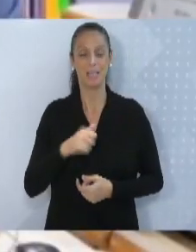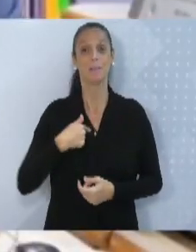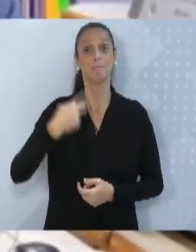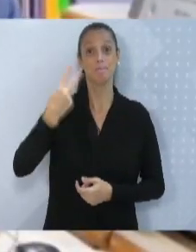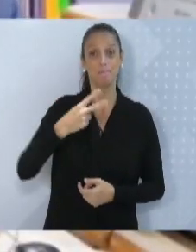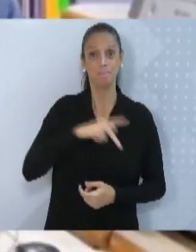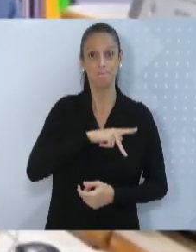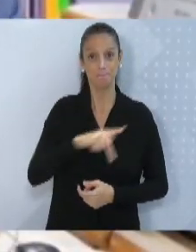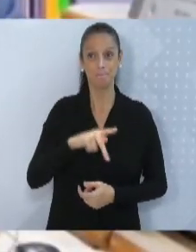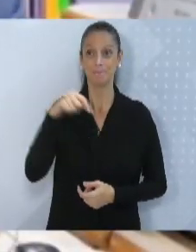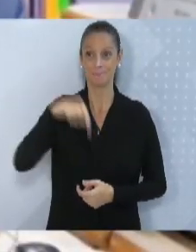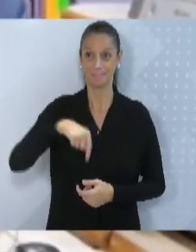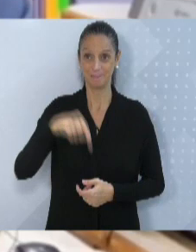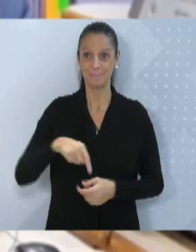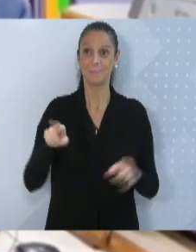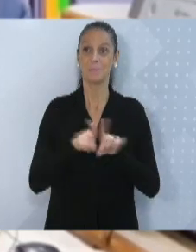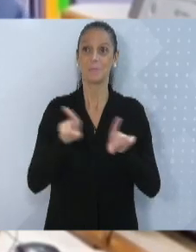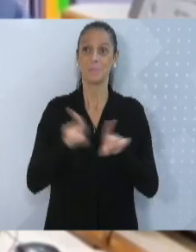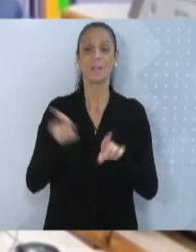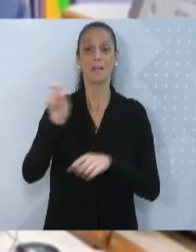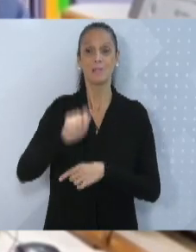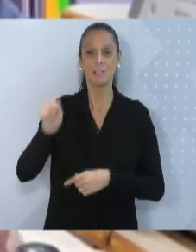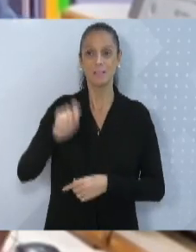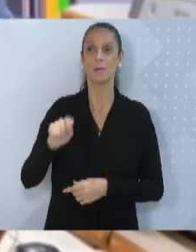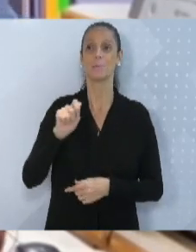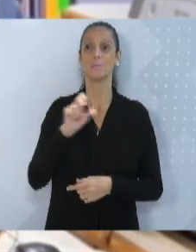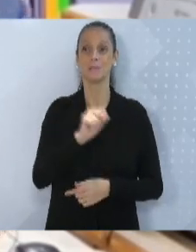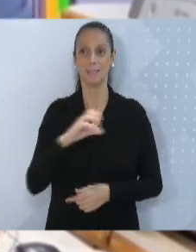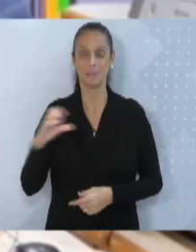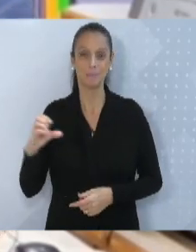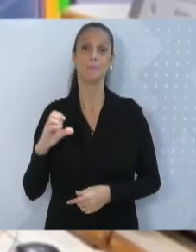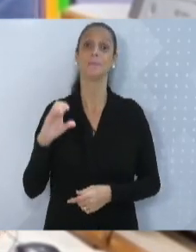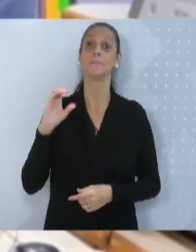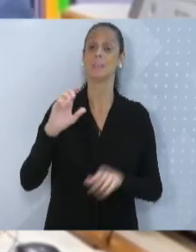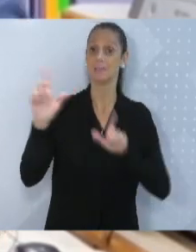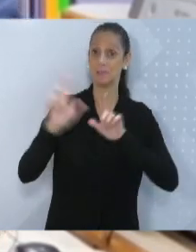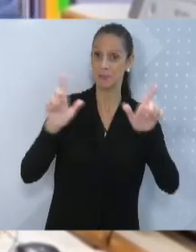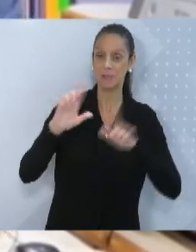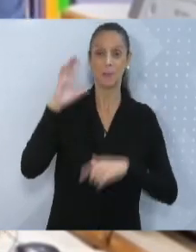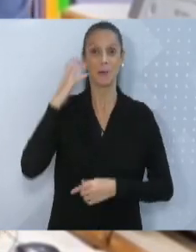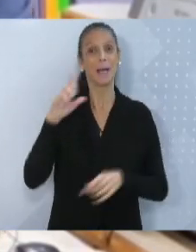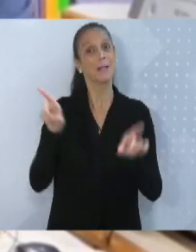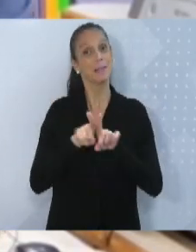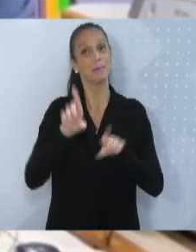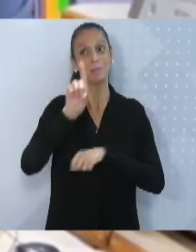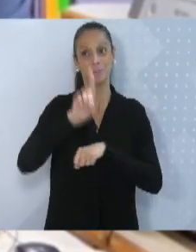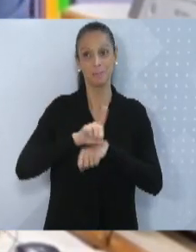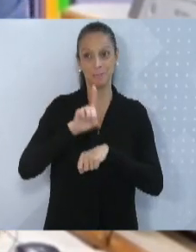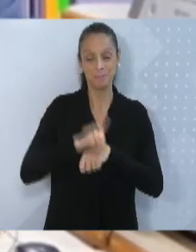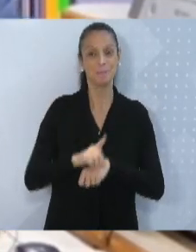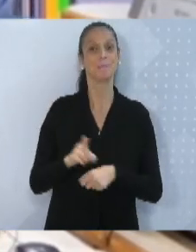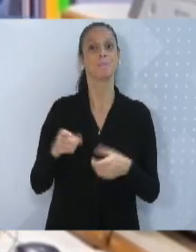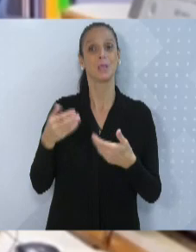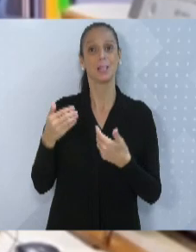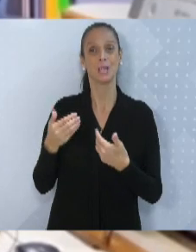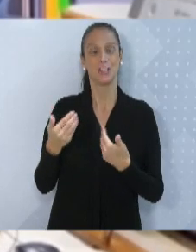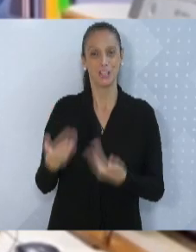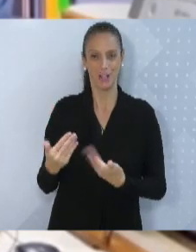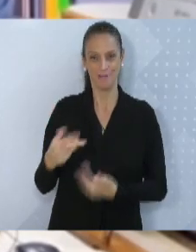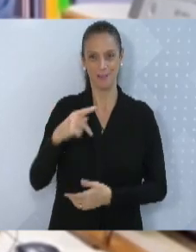que é a associação Catarinense de emissoras de rádio e televisão e também sou diretor da Jovem Pan